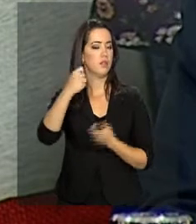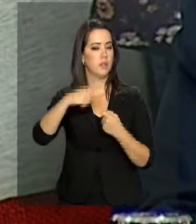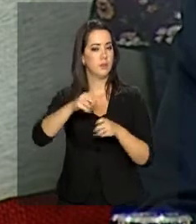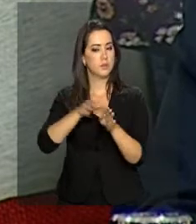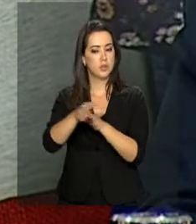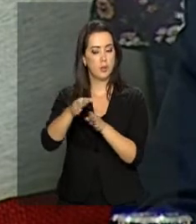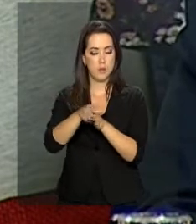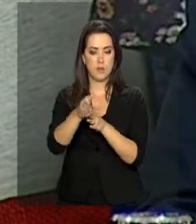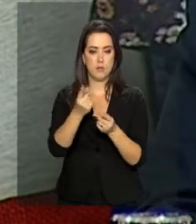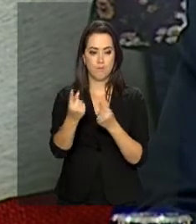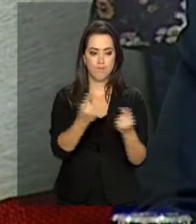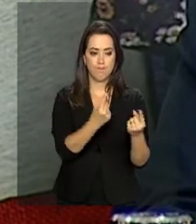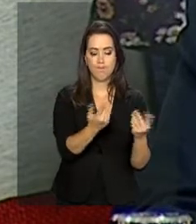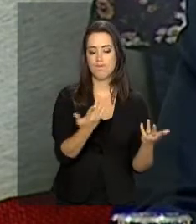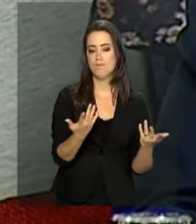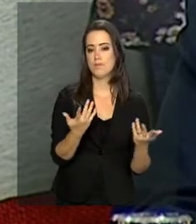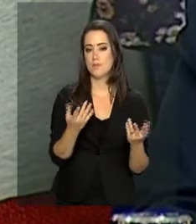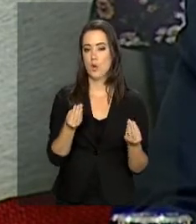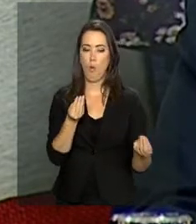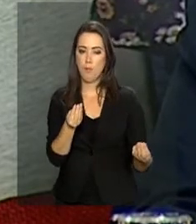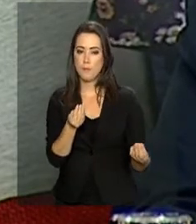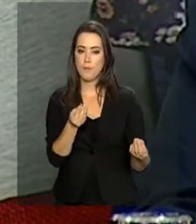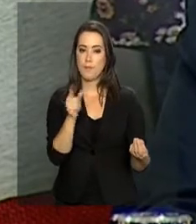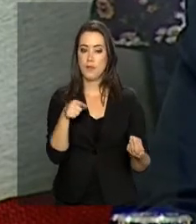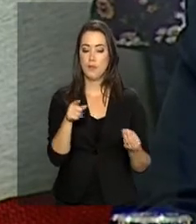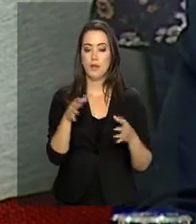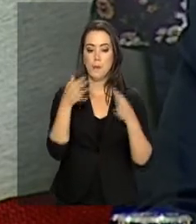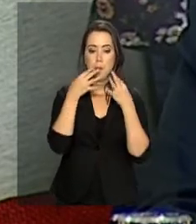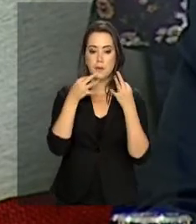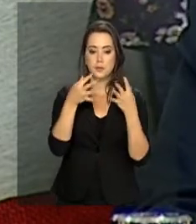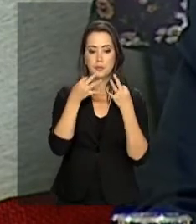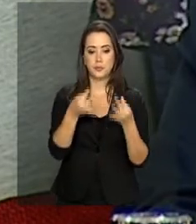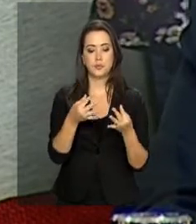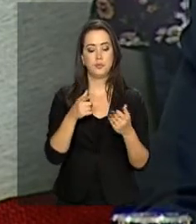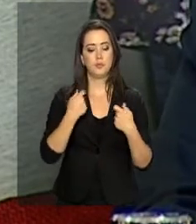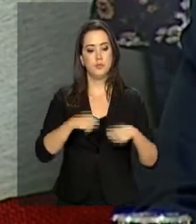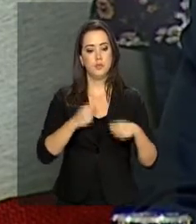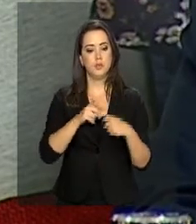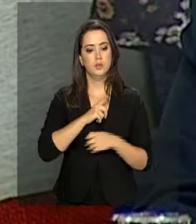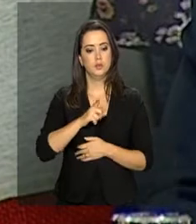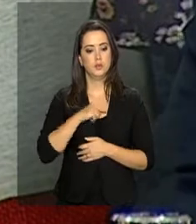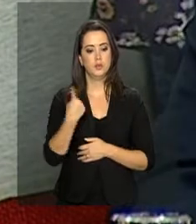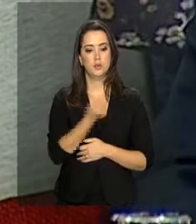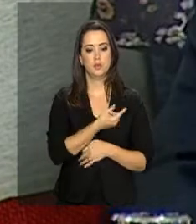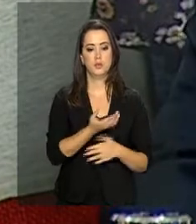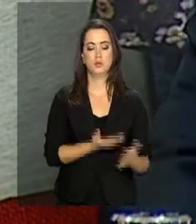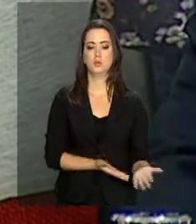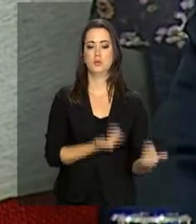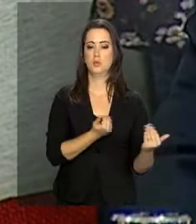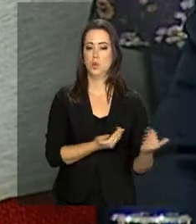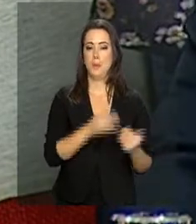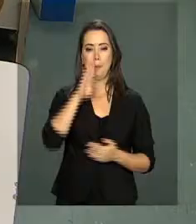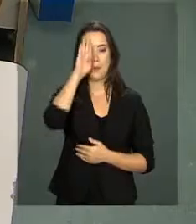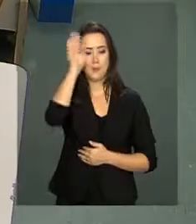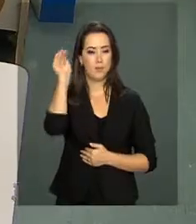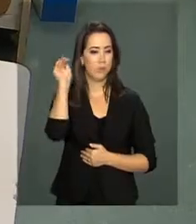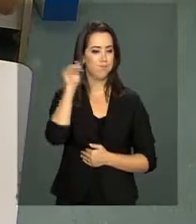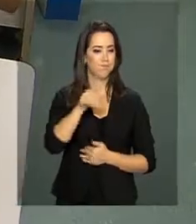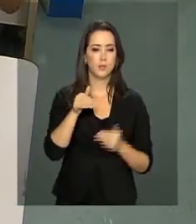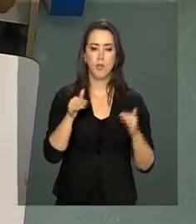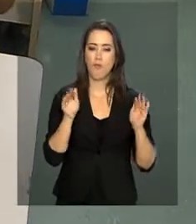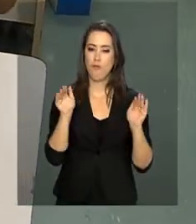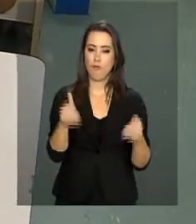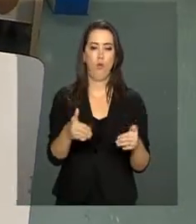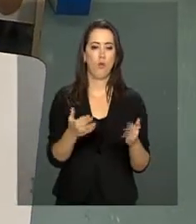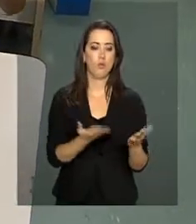sempre a atenção que nós devemos ter os nossos jovens principalmente e com as